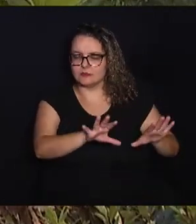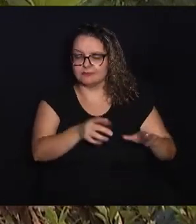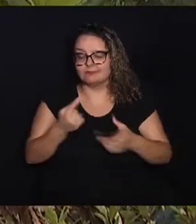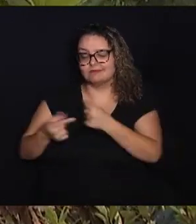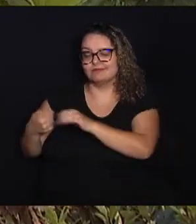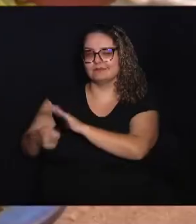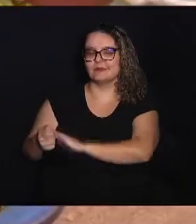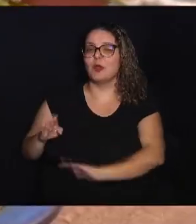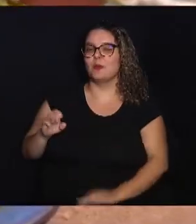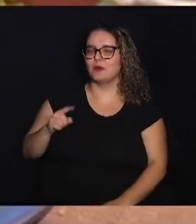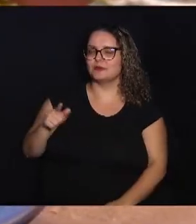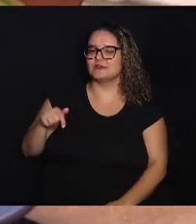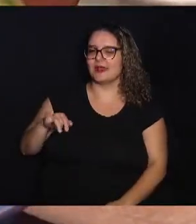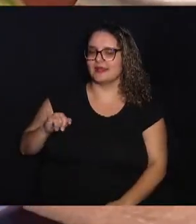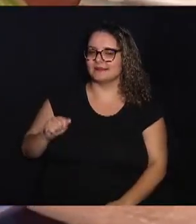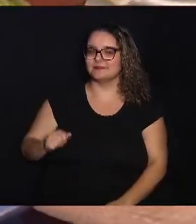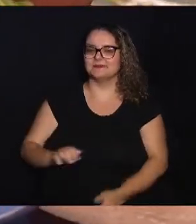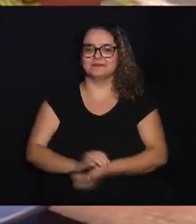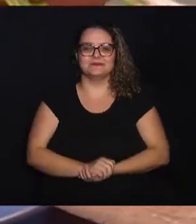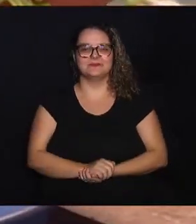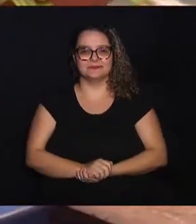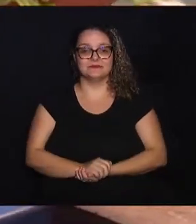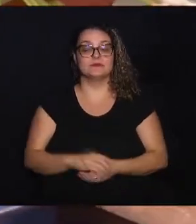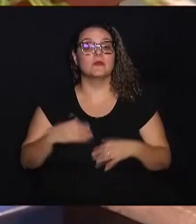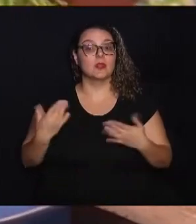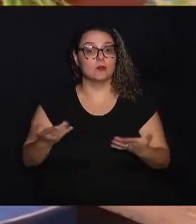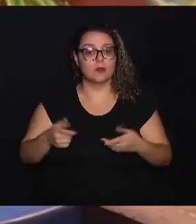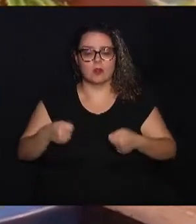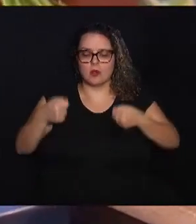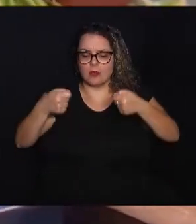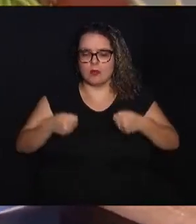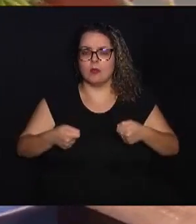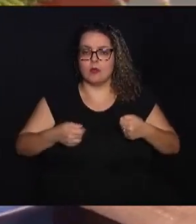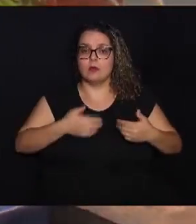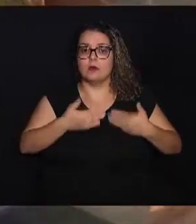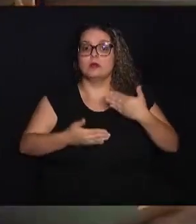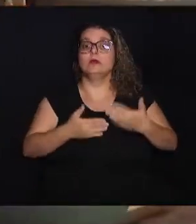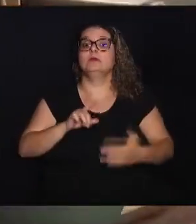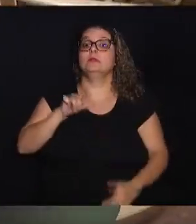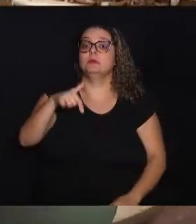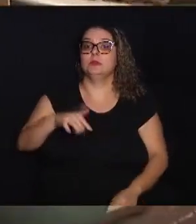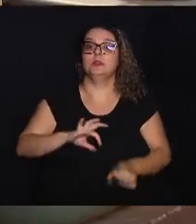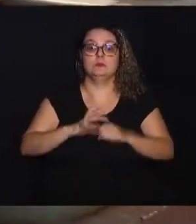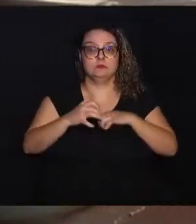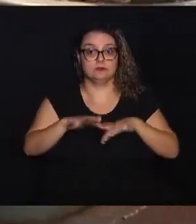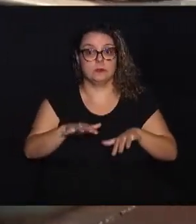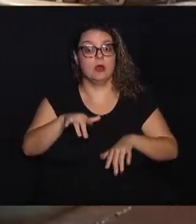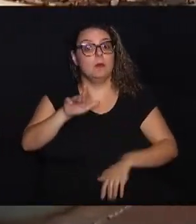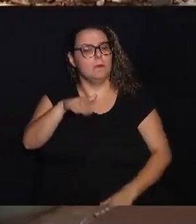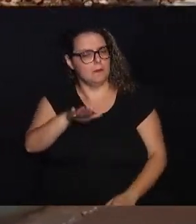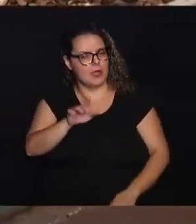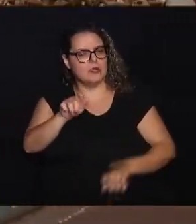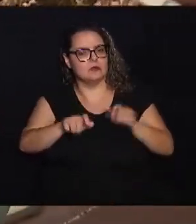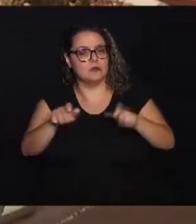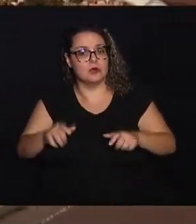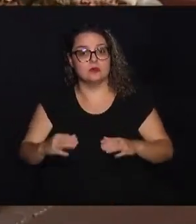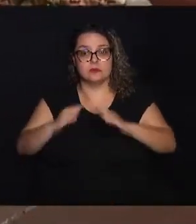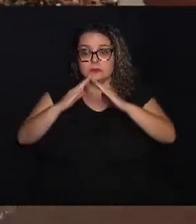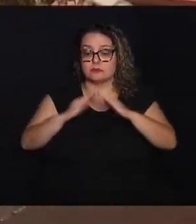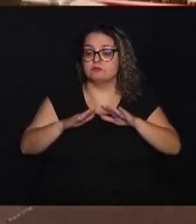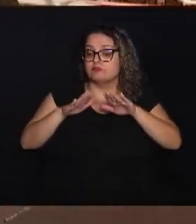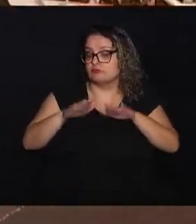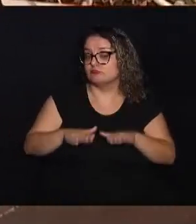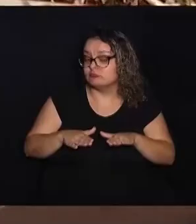de bonsais. Um segmento que se consolidou na pós-pandemia, em que mais pessoas ficaram em casa, o